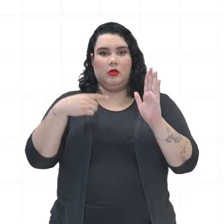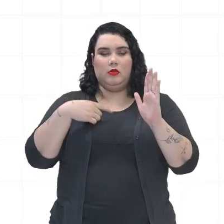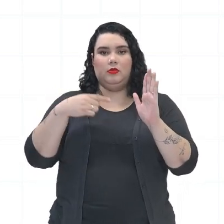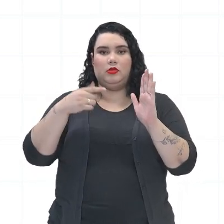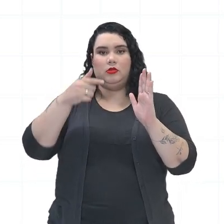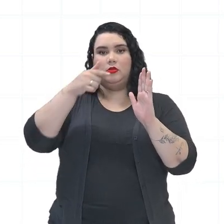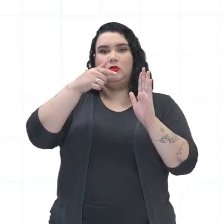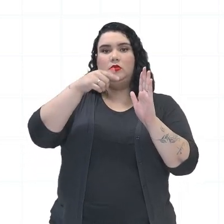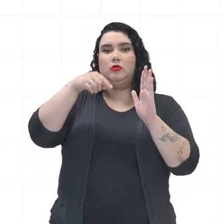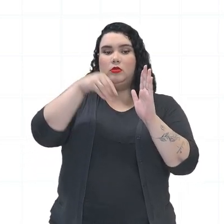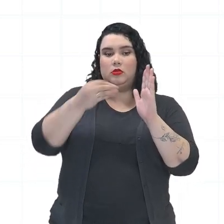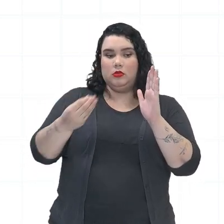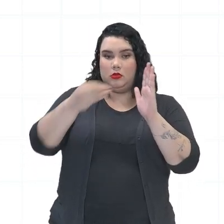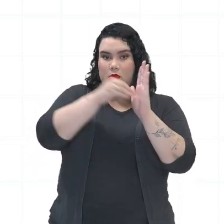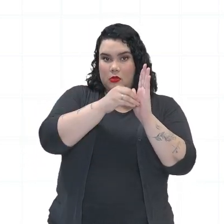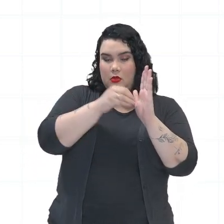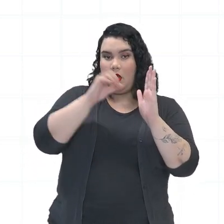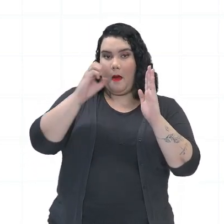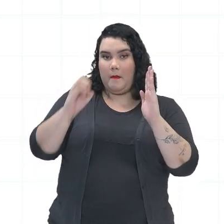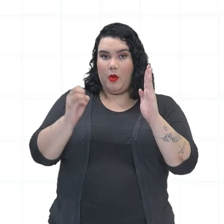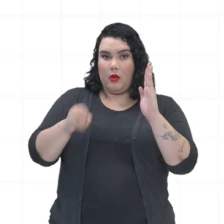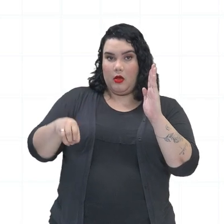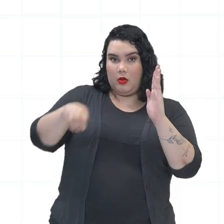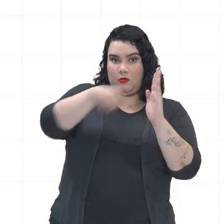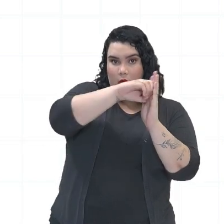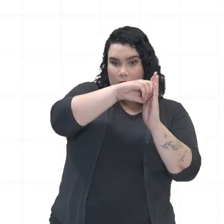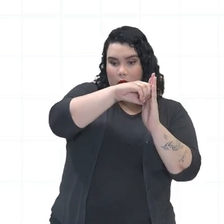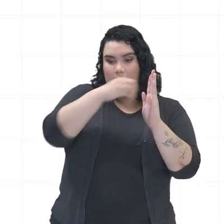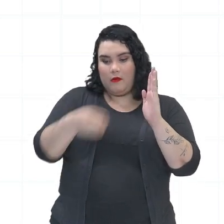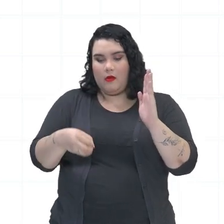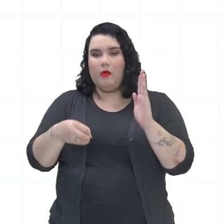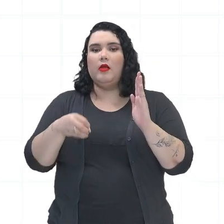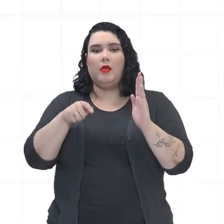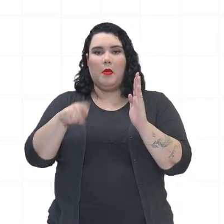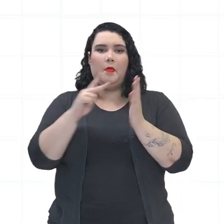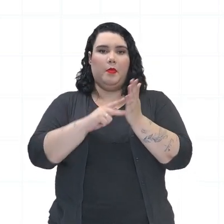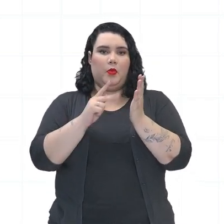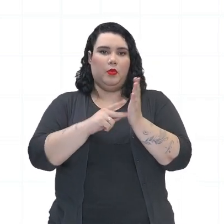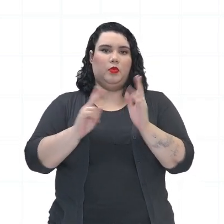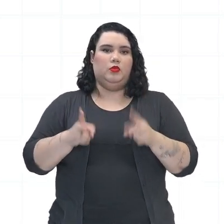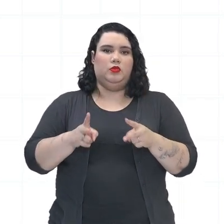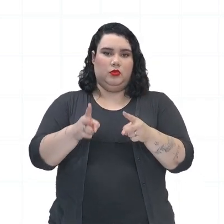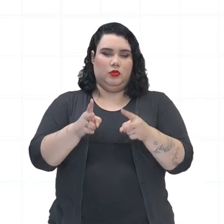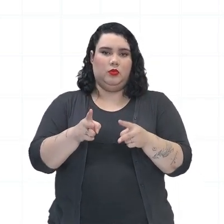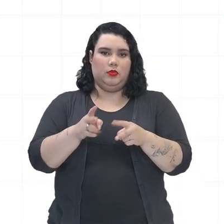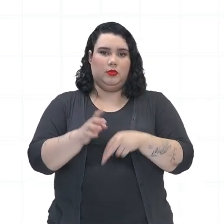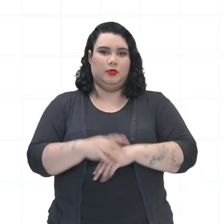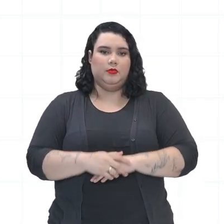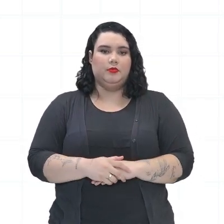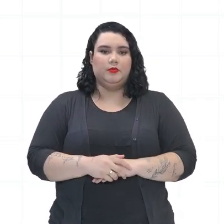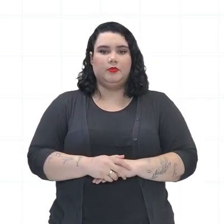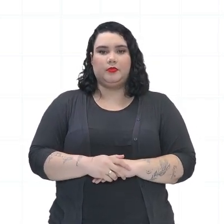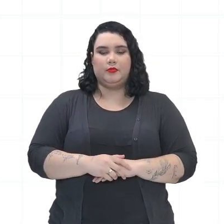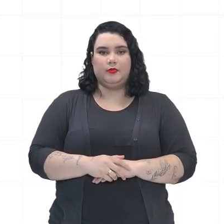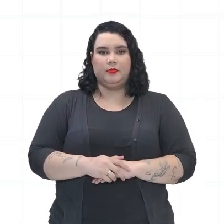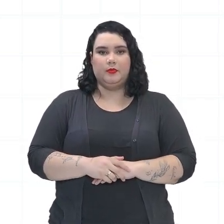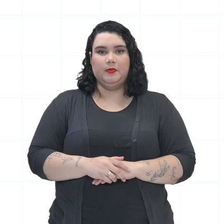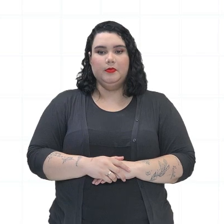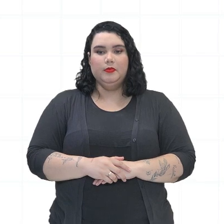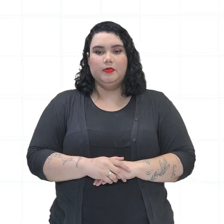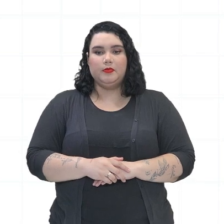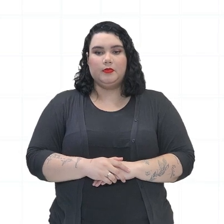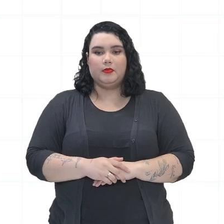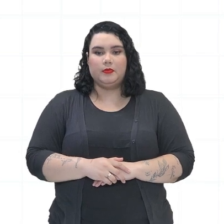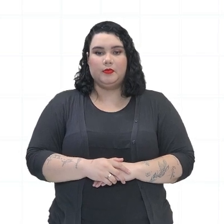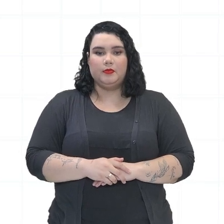bater na parede e voltar, ainda está valendo essa jogada. Então elas recolocam a bola em jogo,